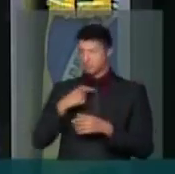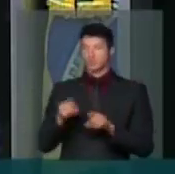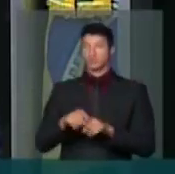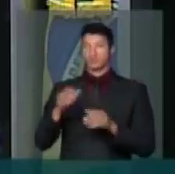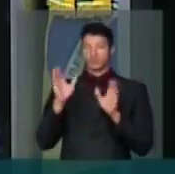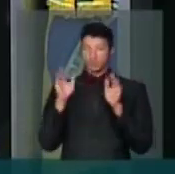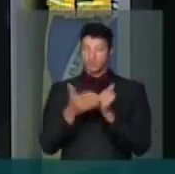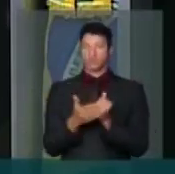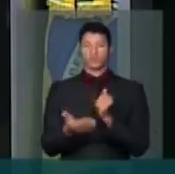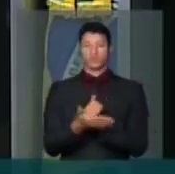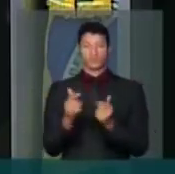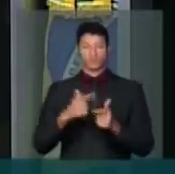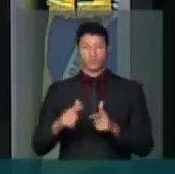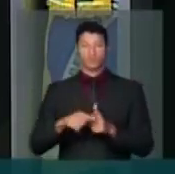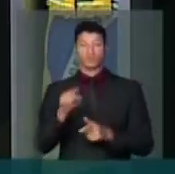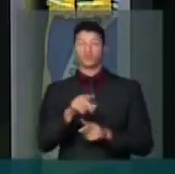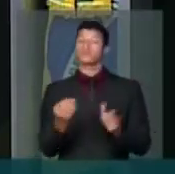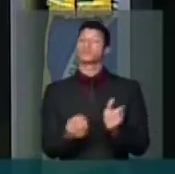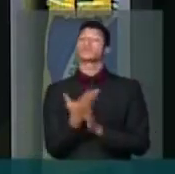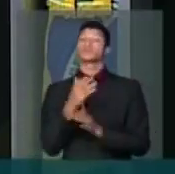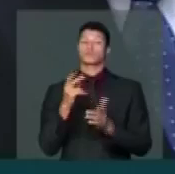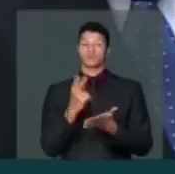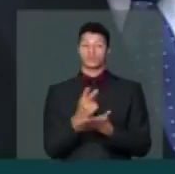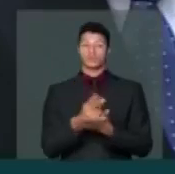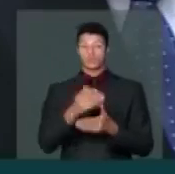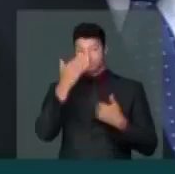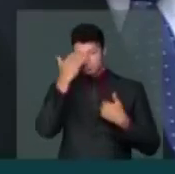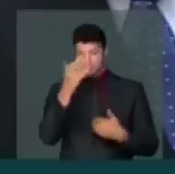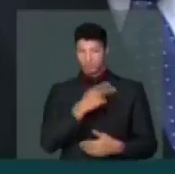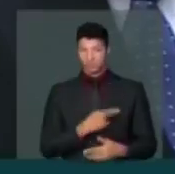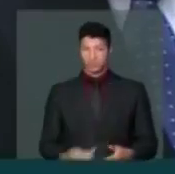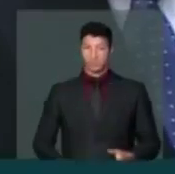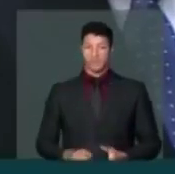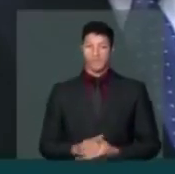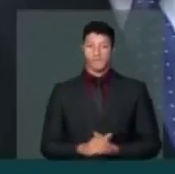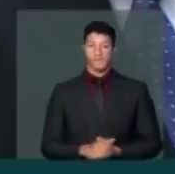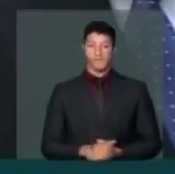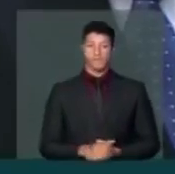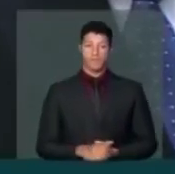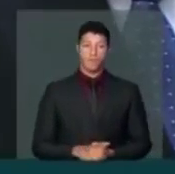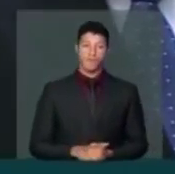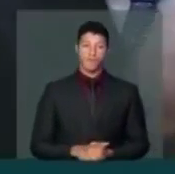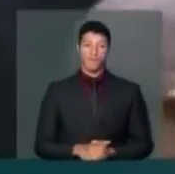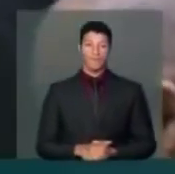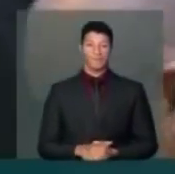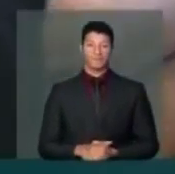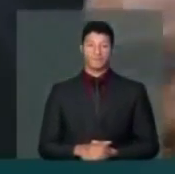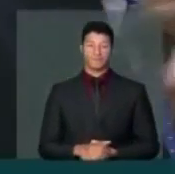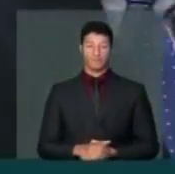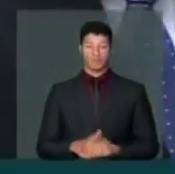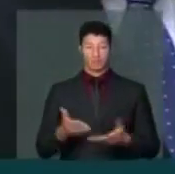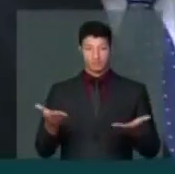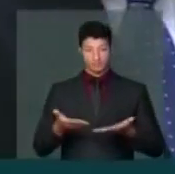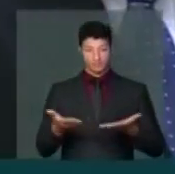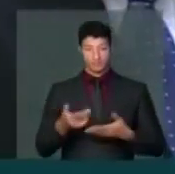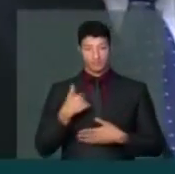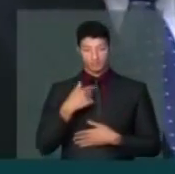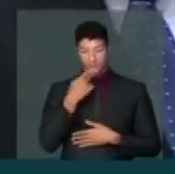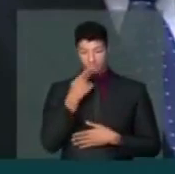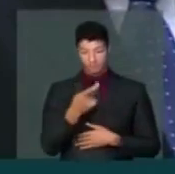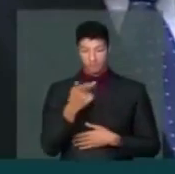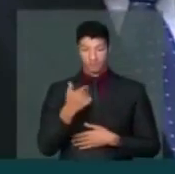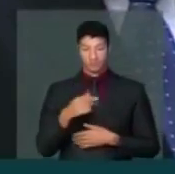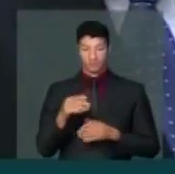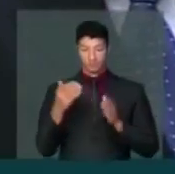com essa lamentável situação que Vossa Excelência mesmo expôs. Muito obrigado, presidente. Eu vou conceder,